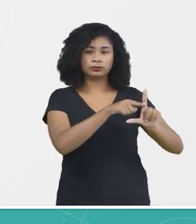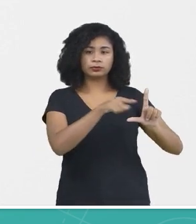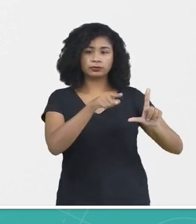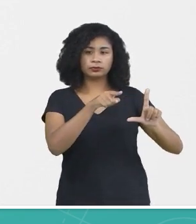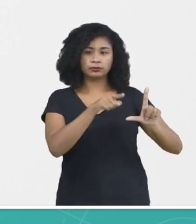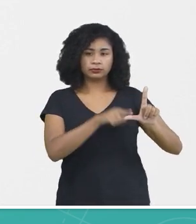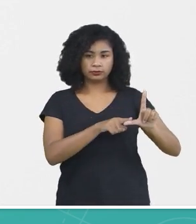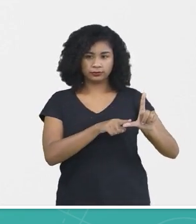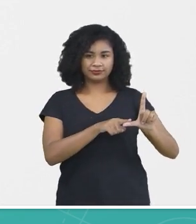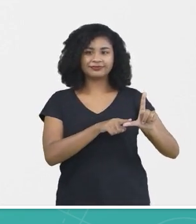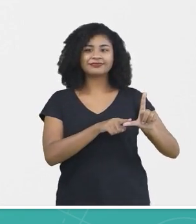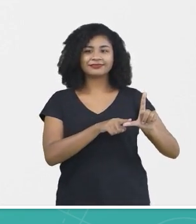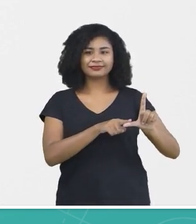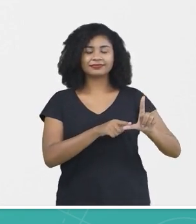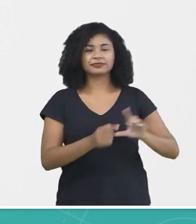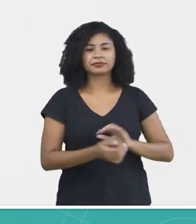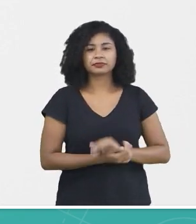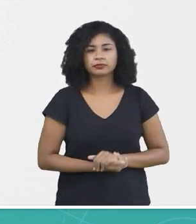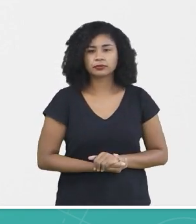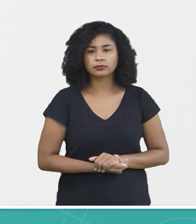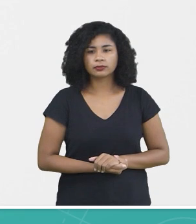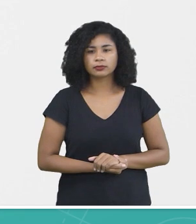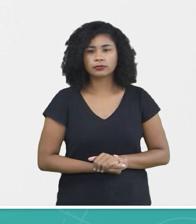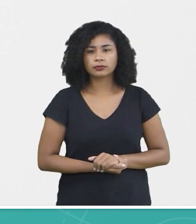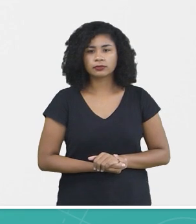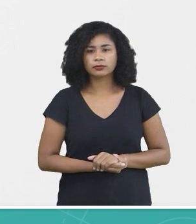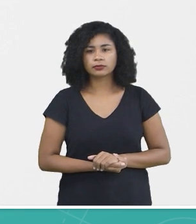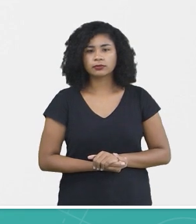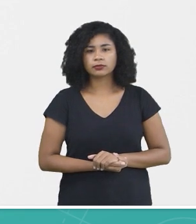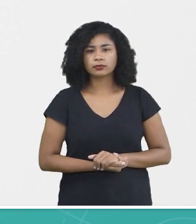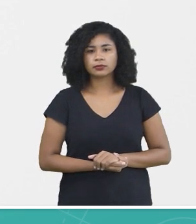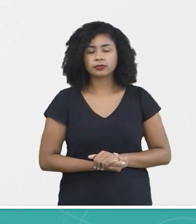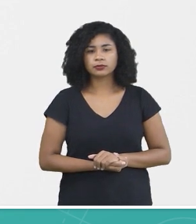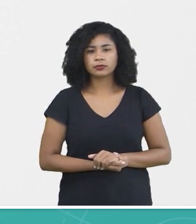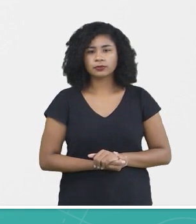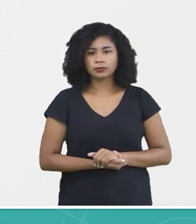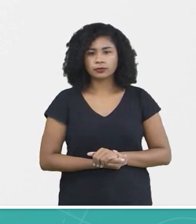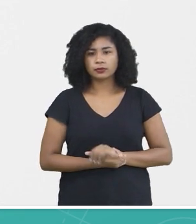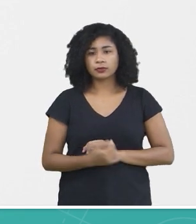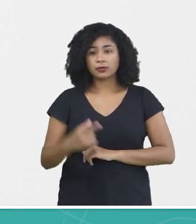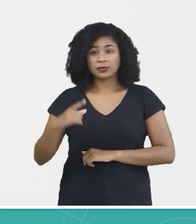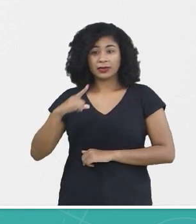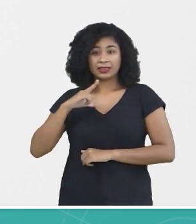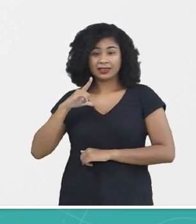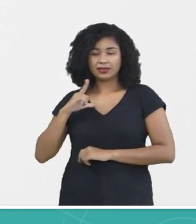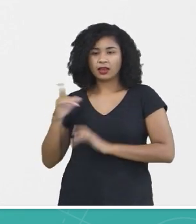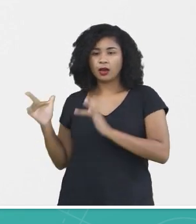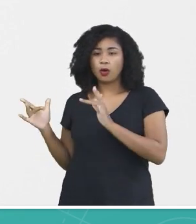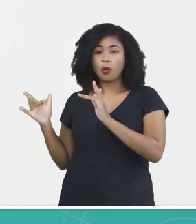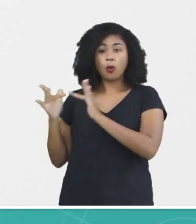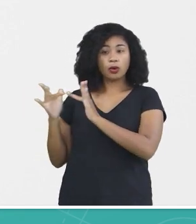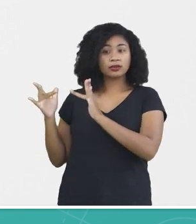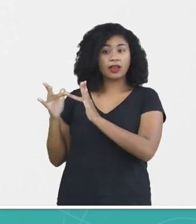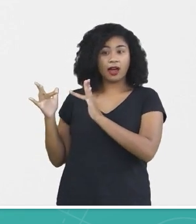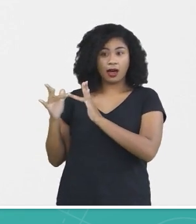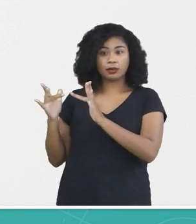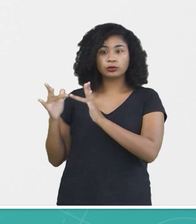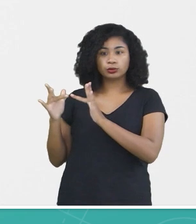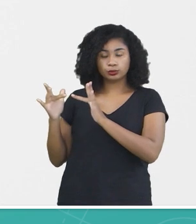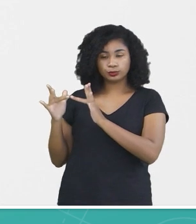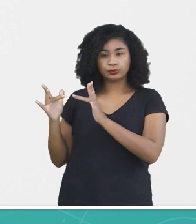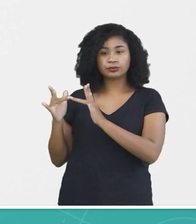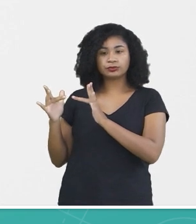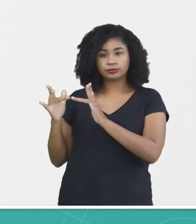novo. Perpendiculares. Se elas se cruzam num ponto comum entre si e